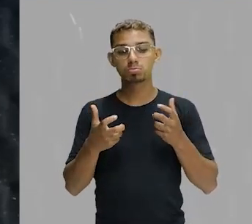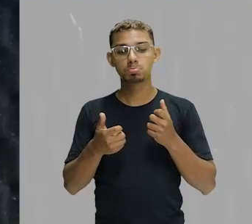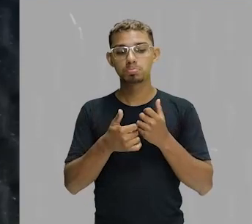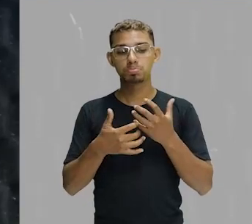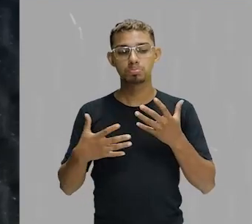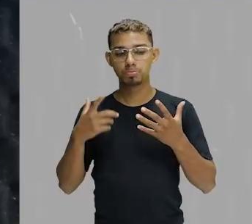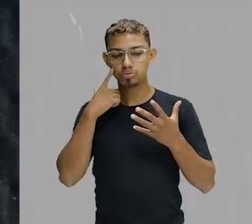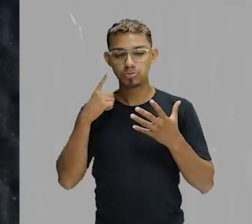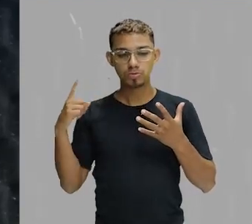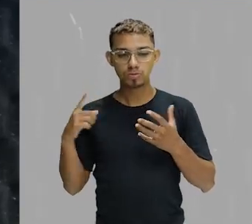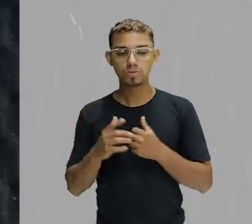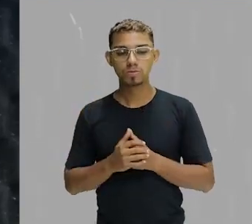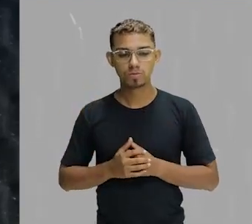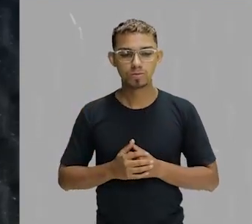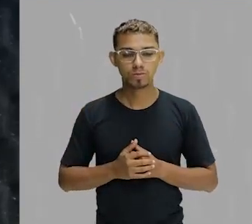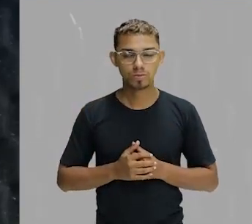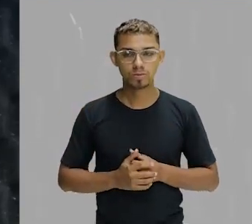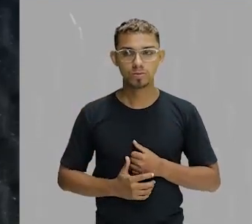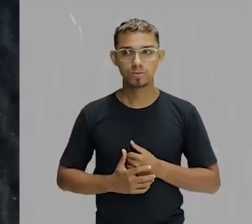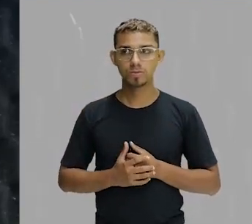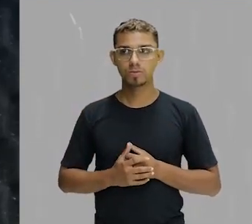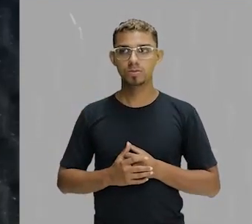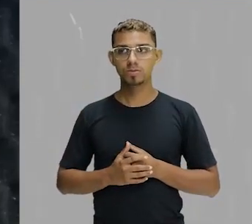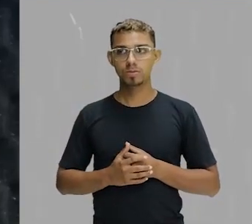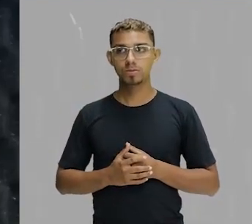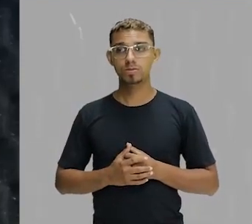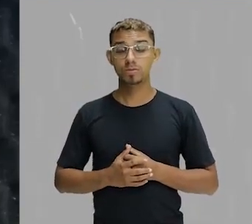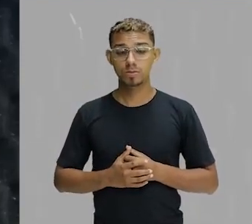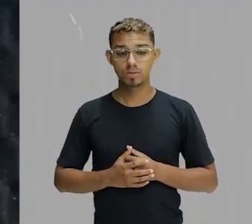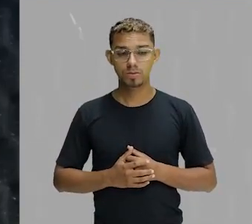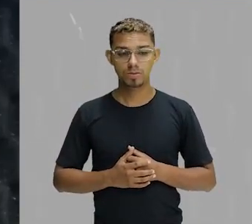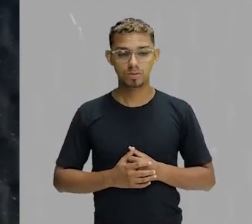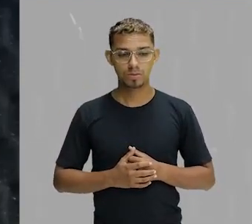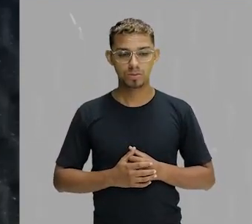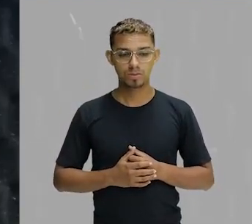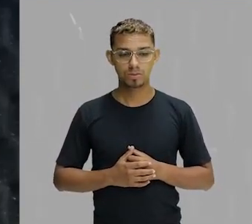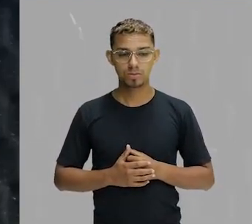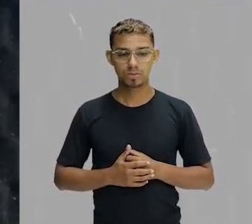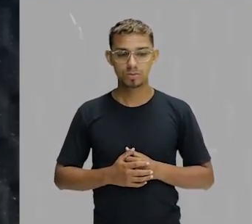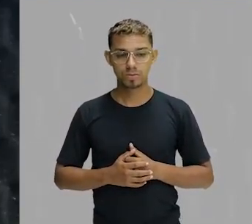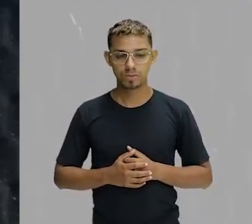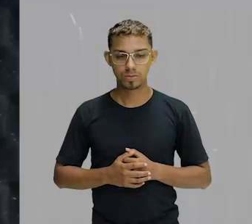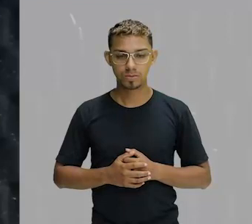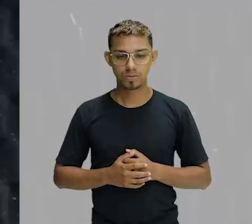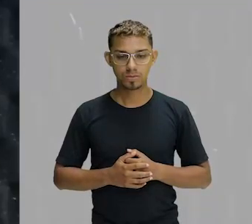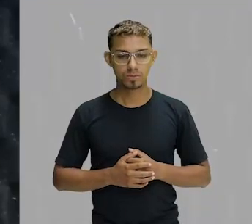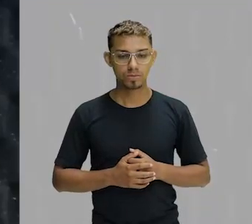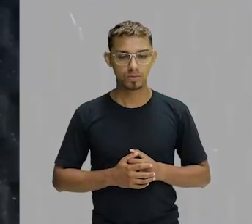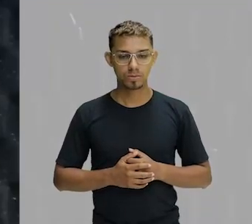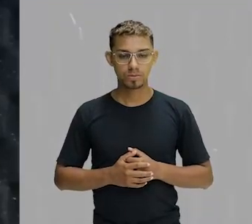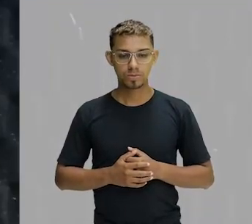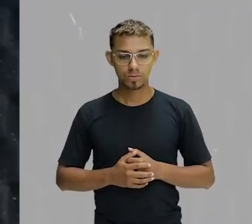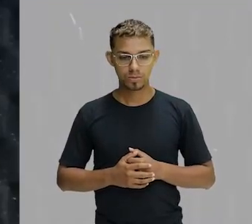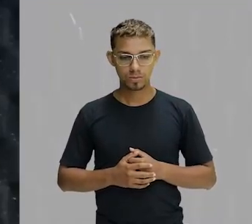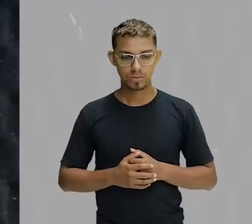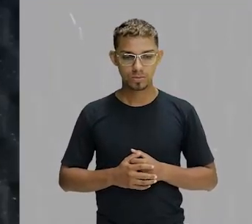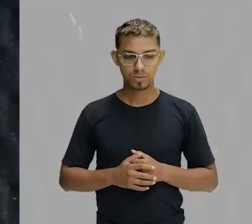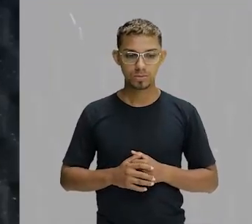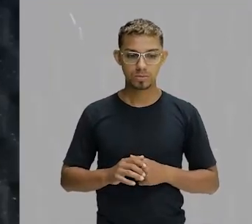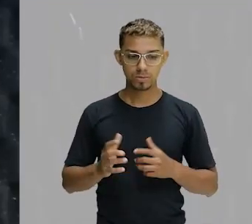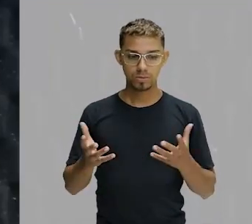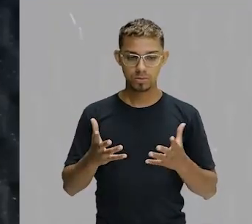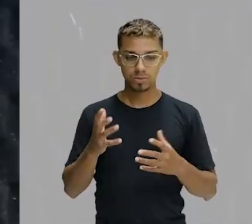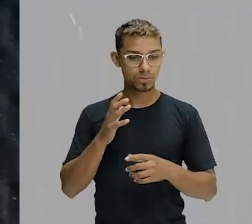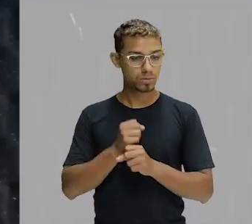unidade de medida. Foi dada em ano e lá também. Se não tivesse, a gente precisava ajustar, tá? Mas aqui está perfeito. Então, vou calcular o